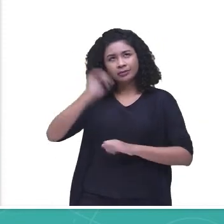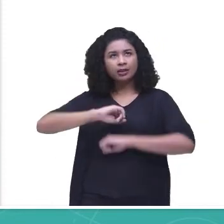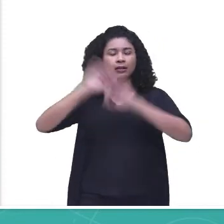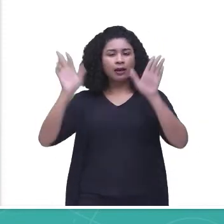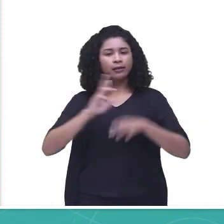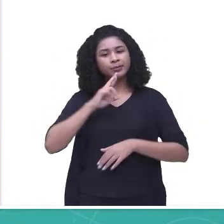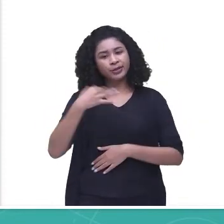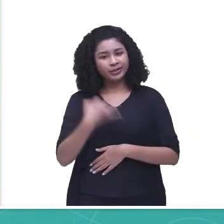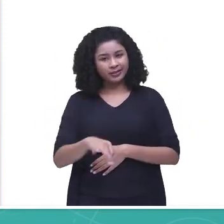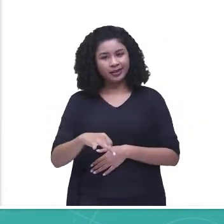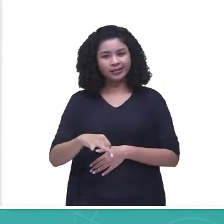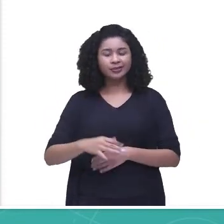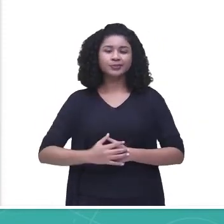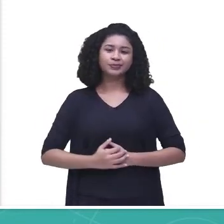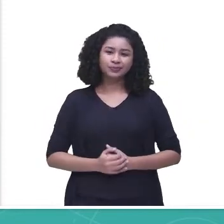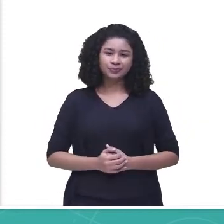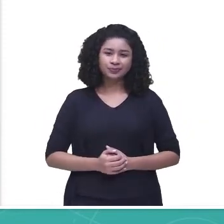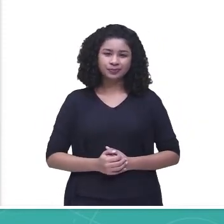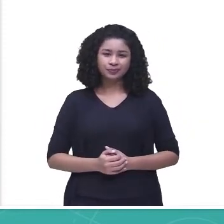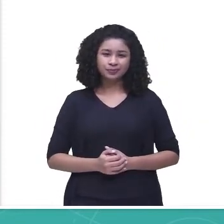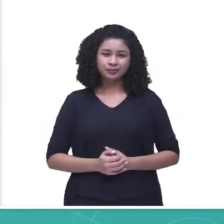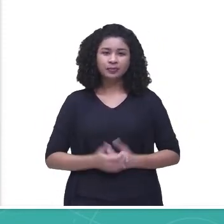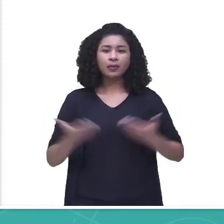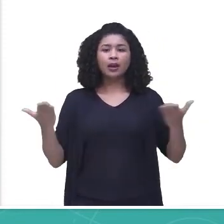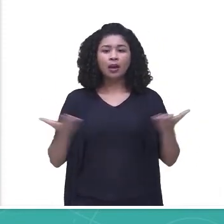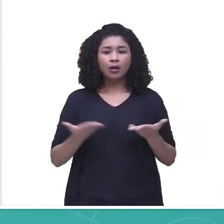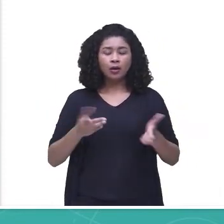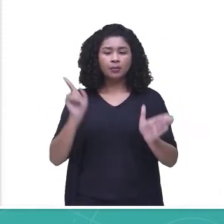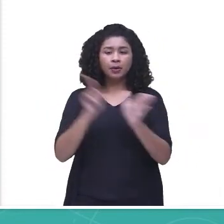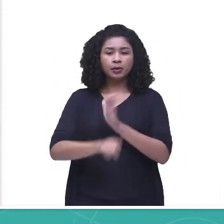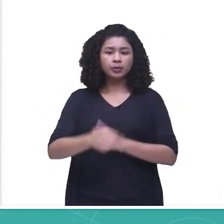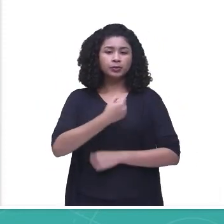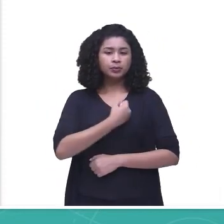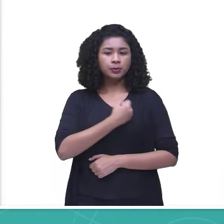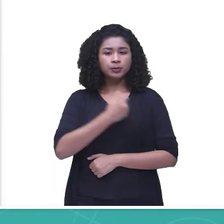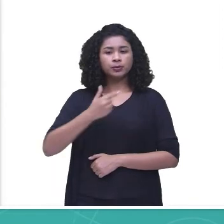correta. Agora, a gente vai para a questão 2.